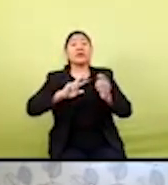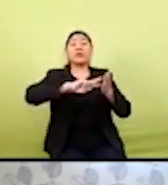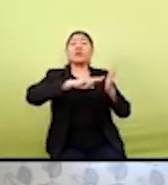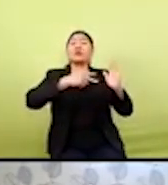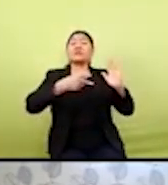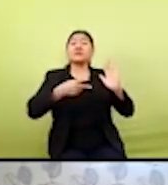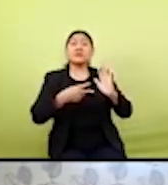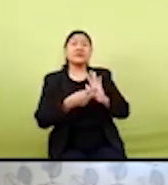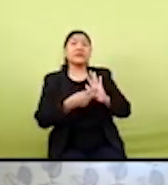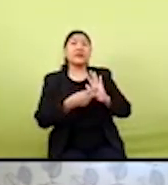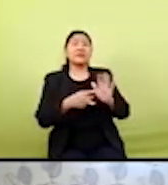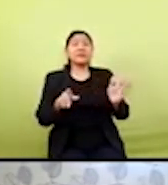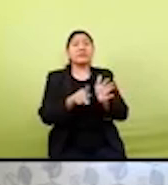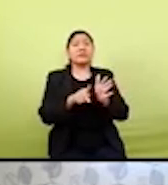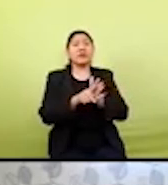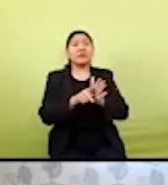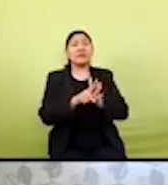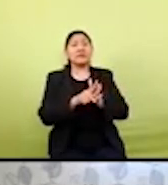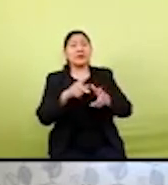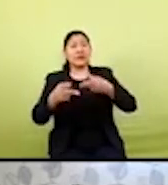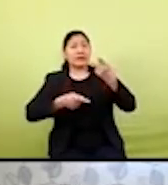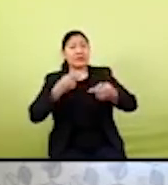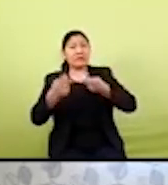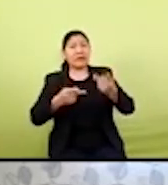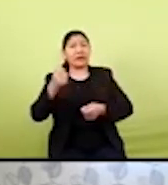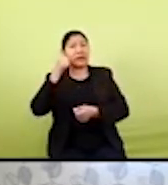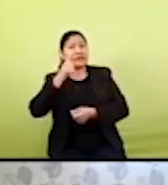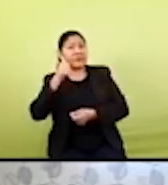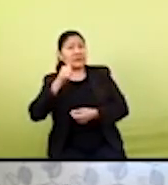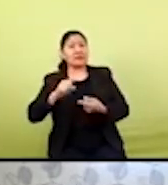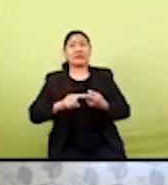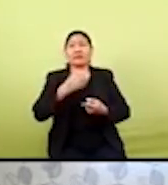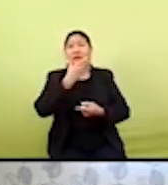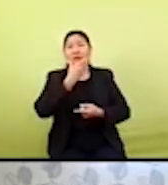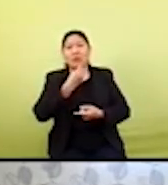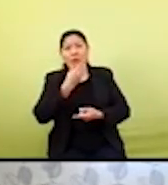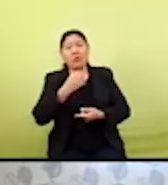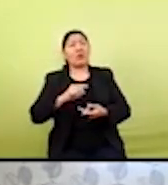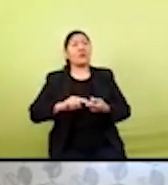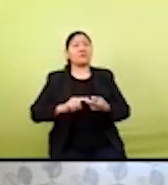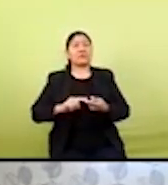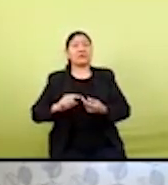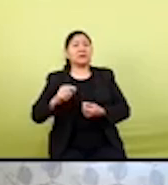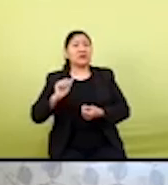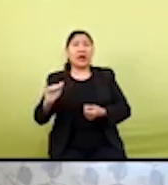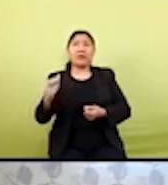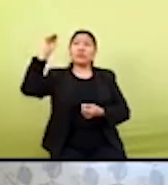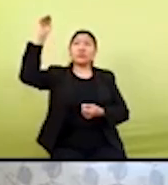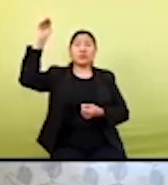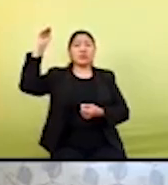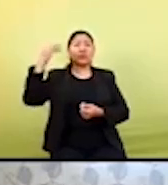significantes, né, quando se fala em meninos e meninas, homens e mulheres, como é que a gente pode